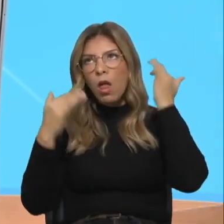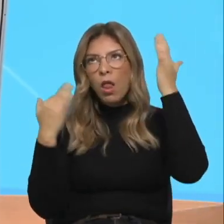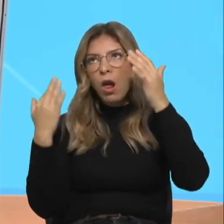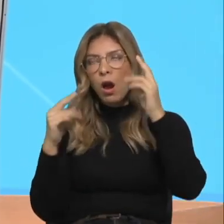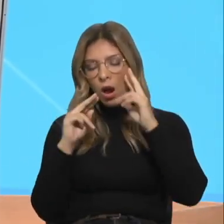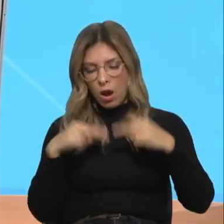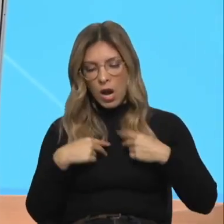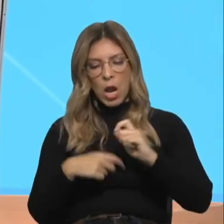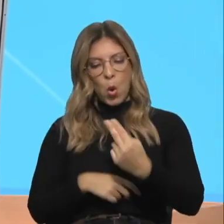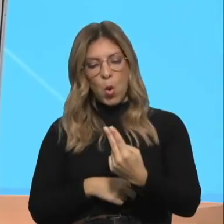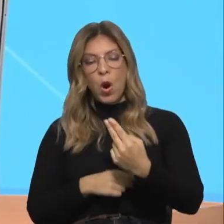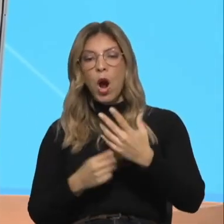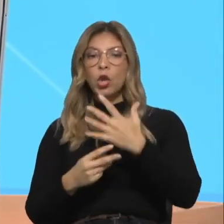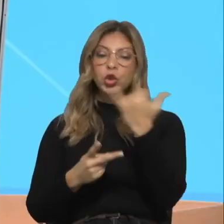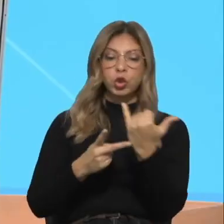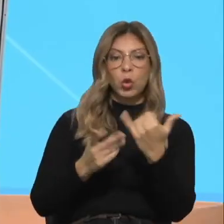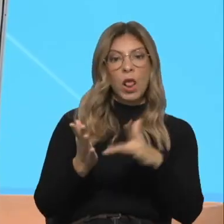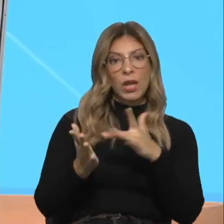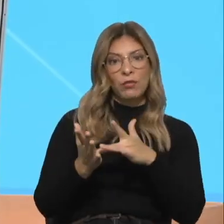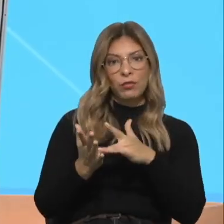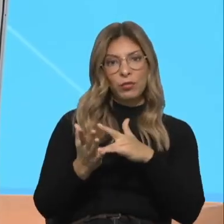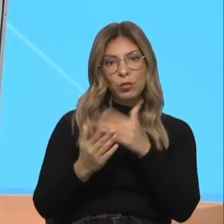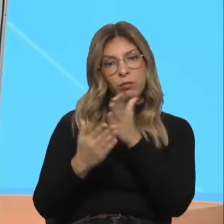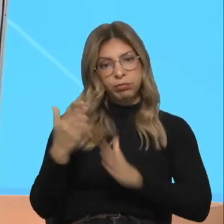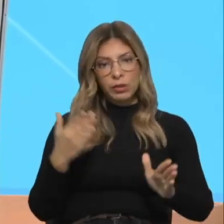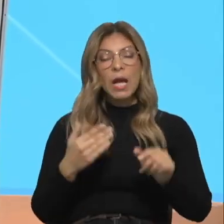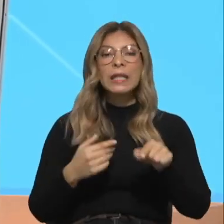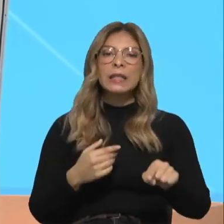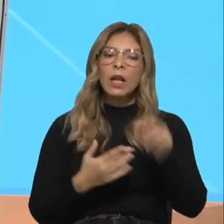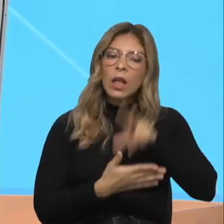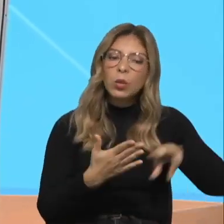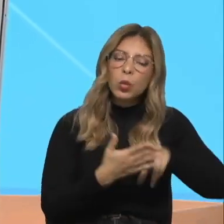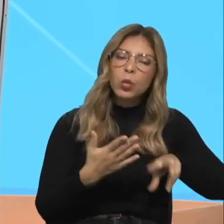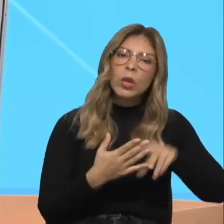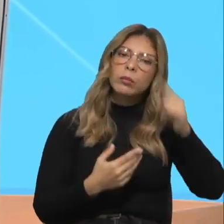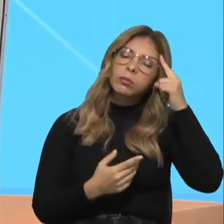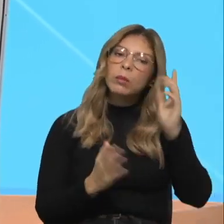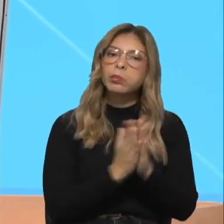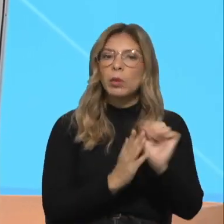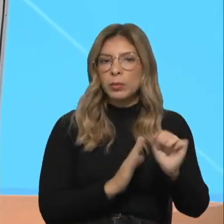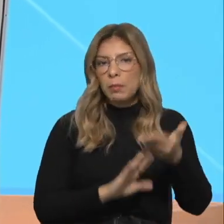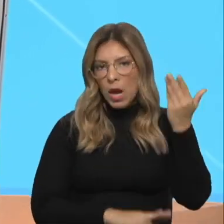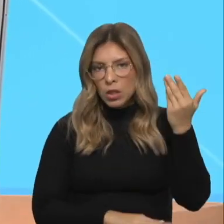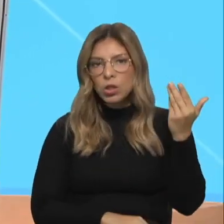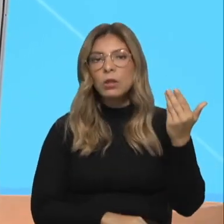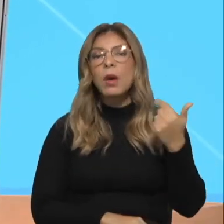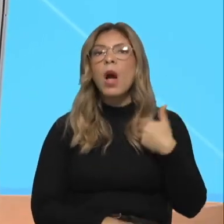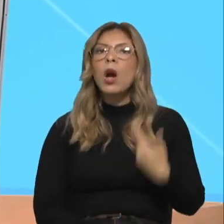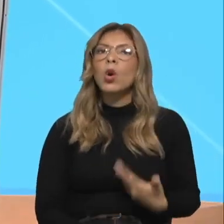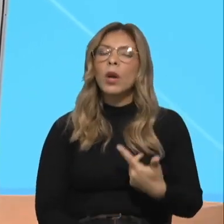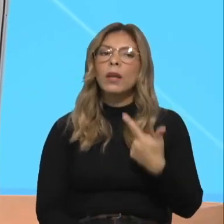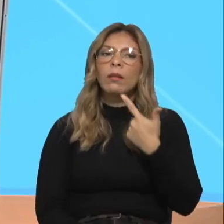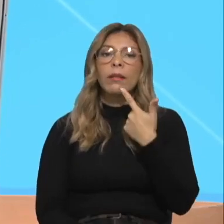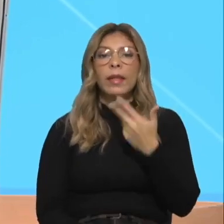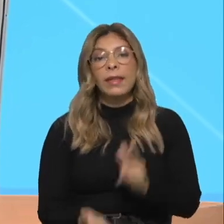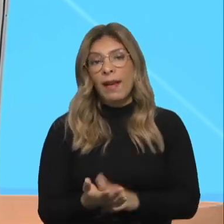de percebermos que hoje temos uma consciência, creio que mais aguda, eu diria ainda bem, de que a realidade é